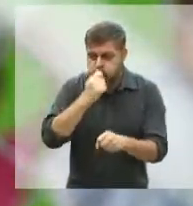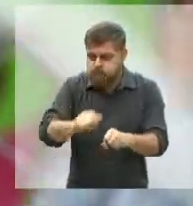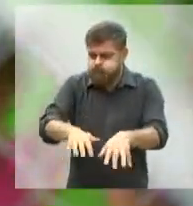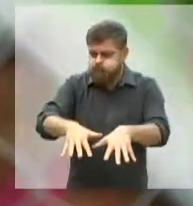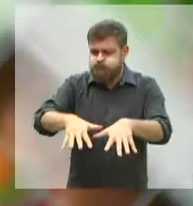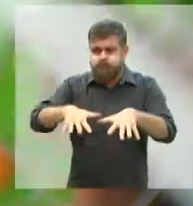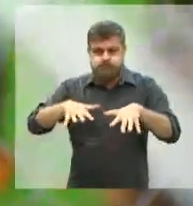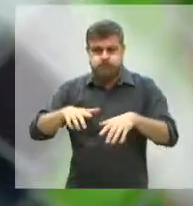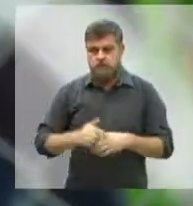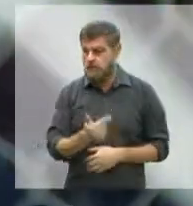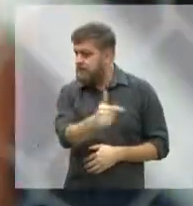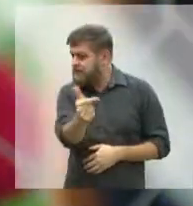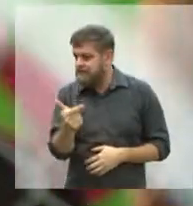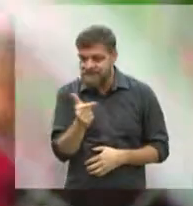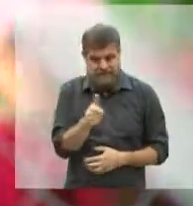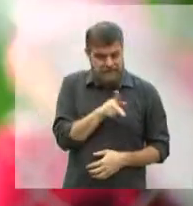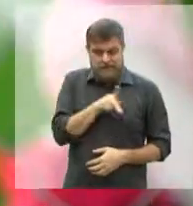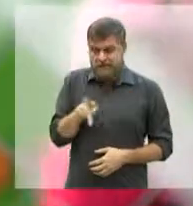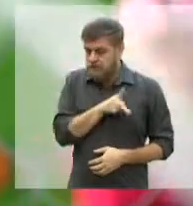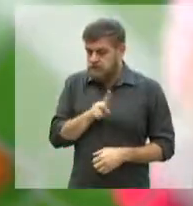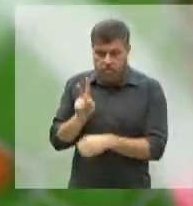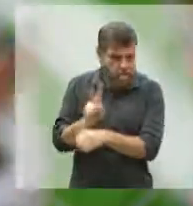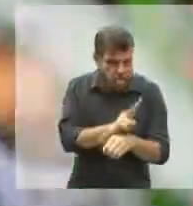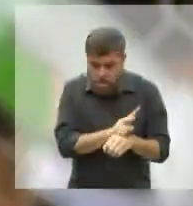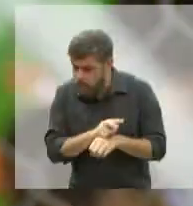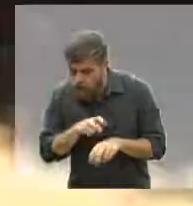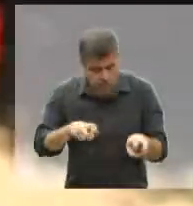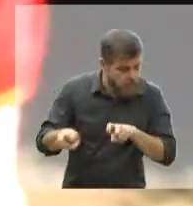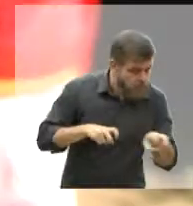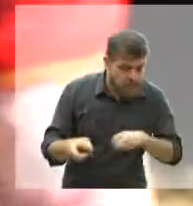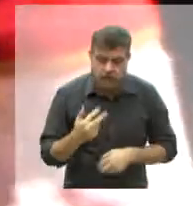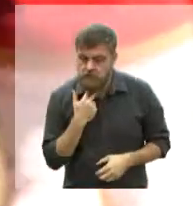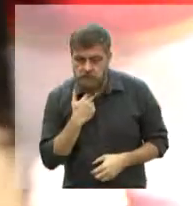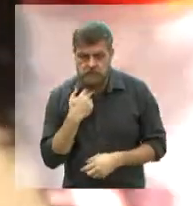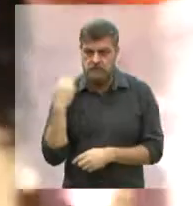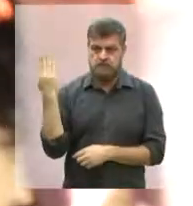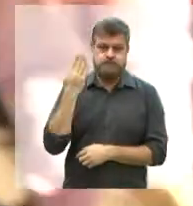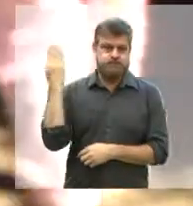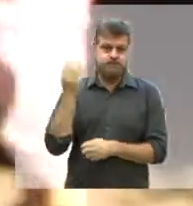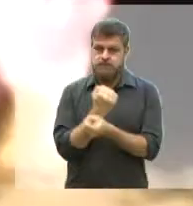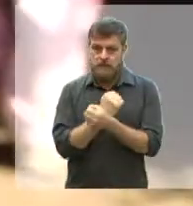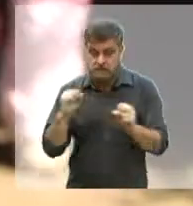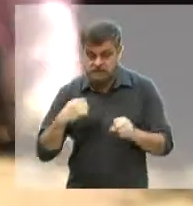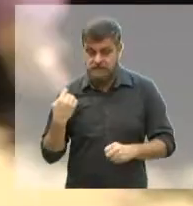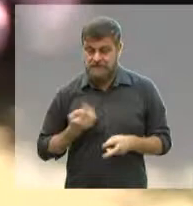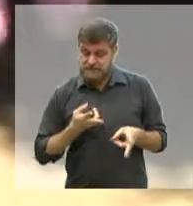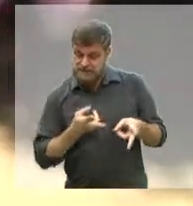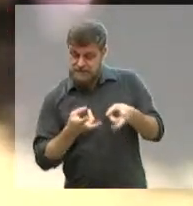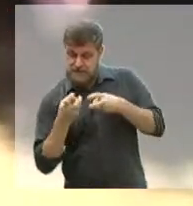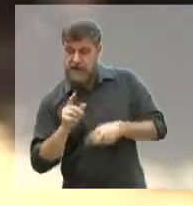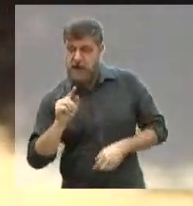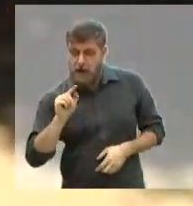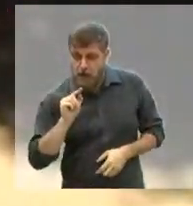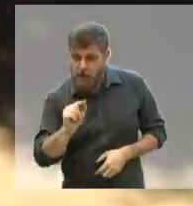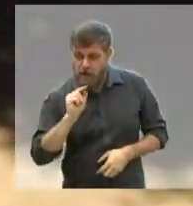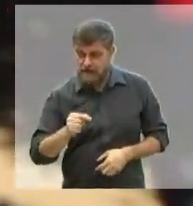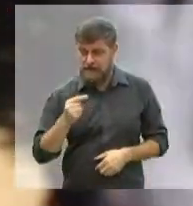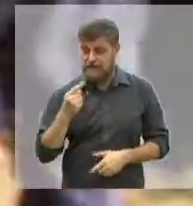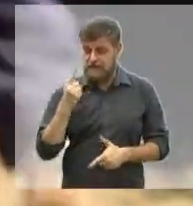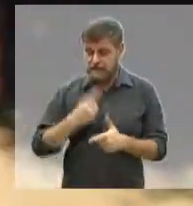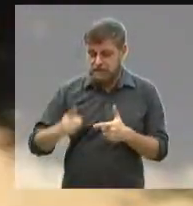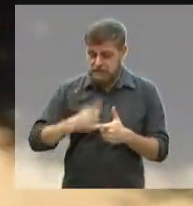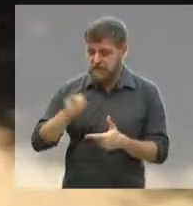crianças sem que haja um correspondente incremento de professores, e aí a gente vê uma situação dramática